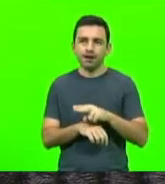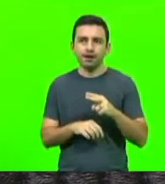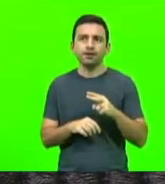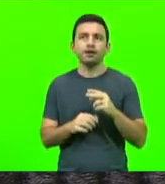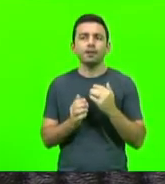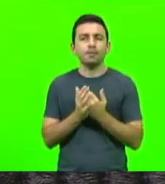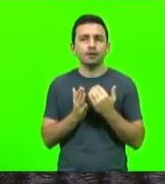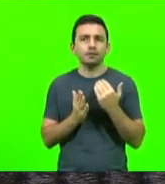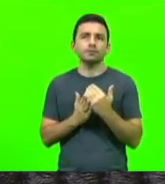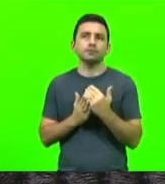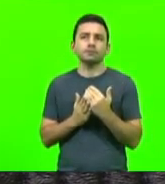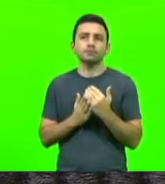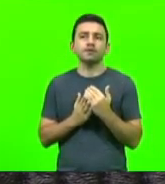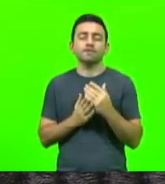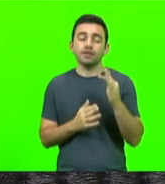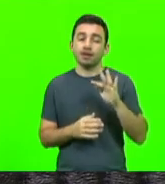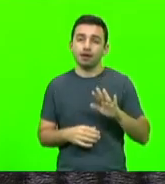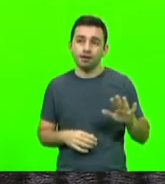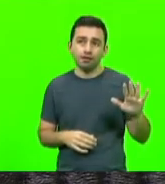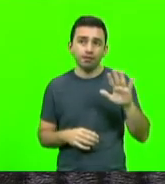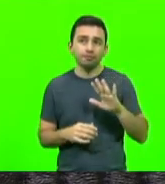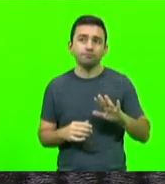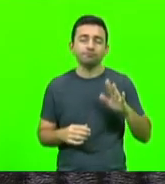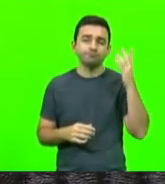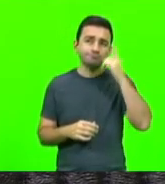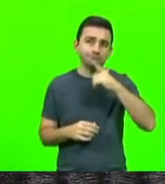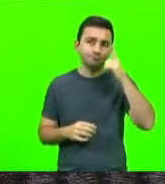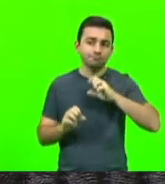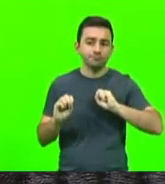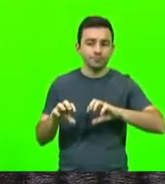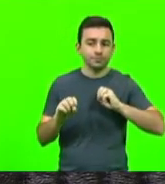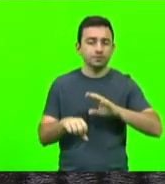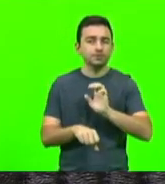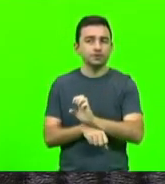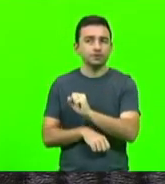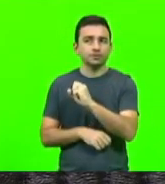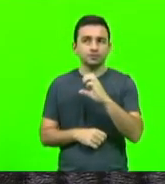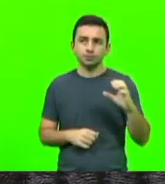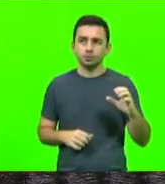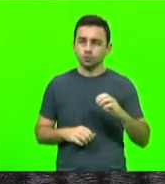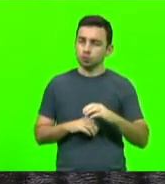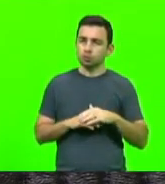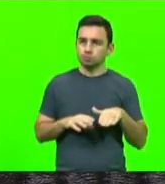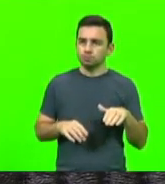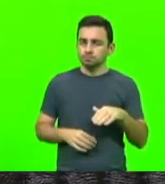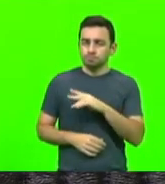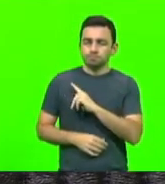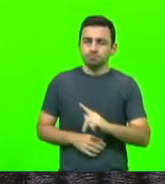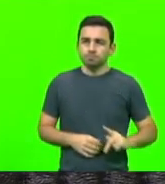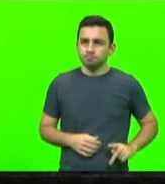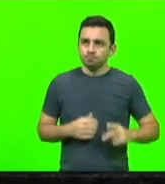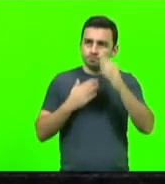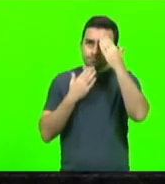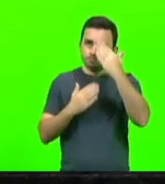nível federal para a educação no Estado de Santa Catarina. É isso, senhor presidente. Obrigado pelo espaço.